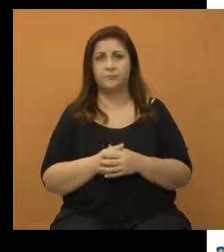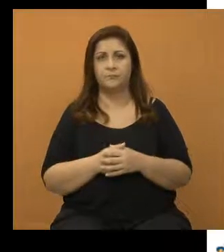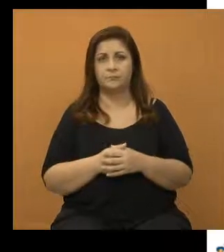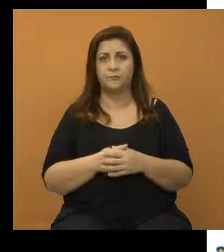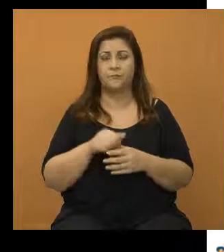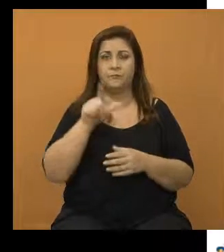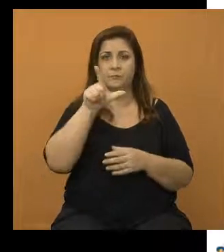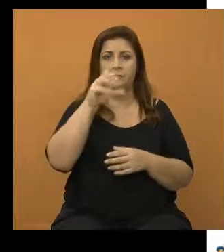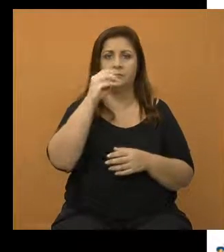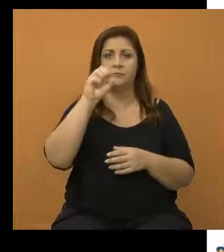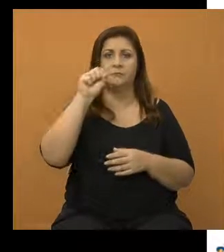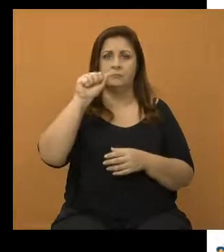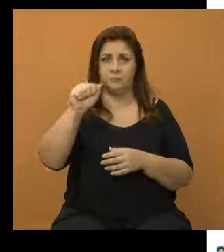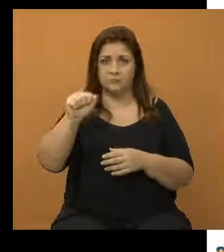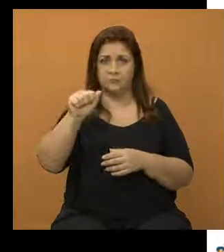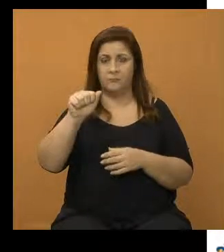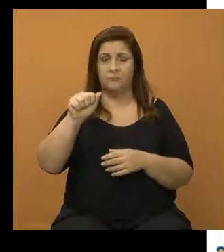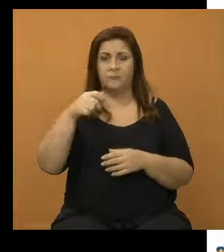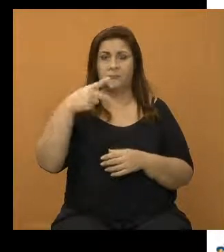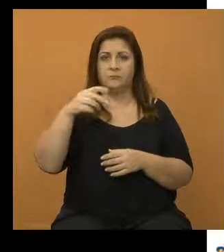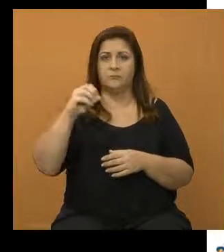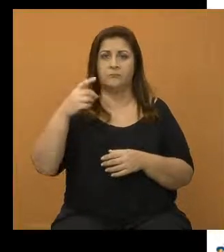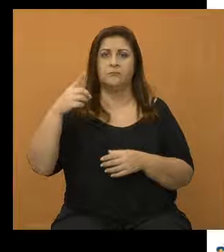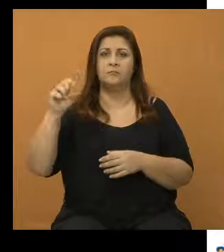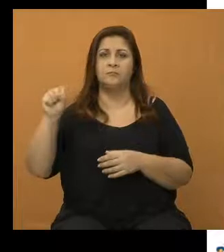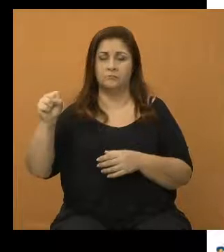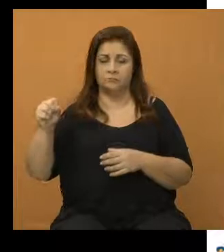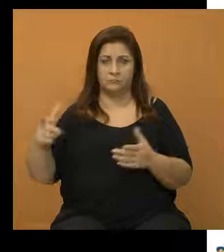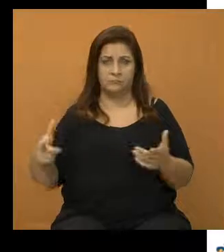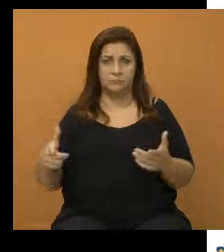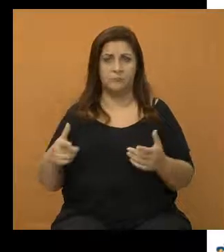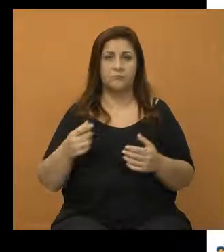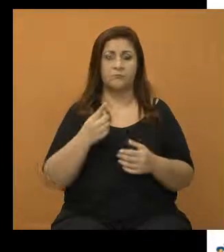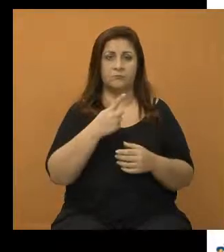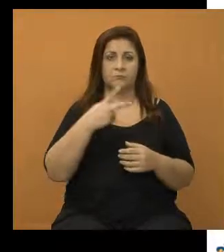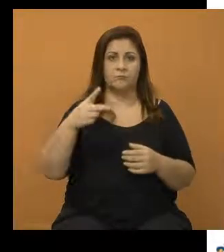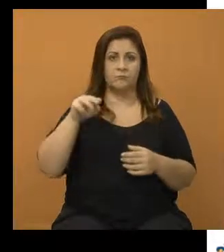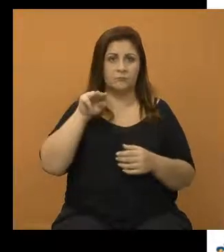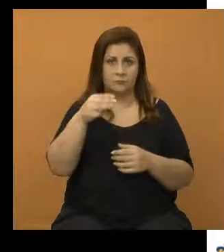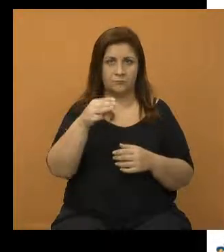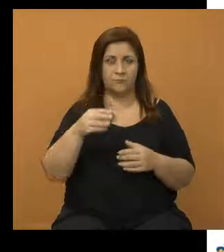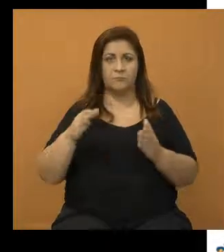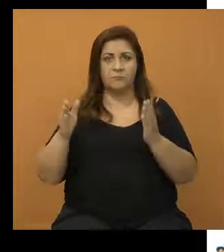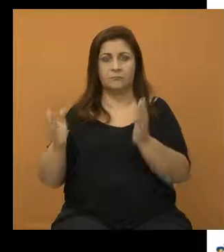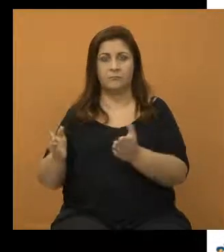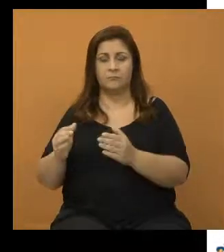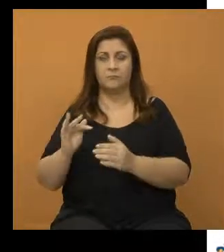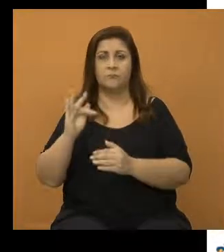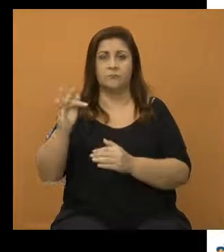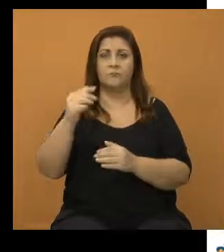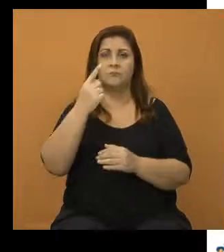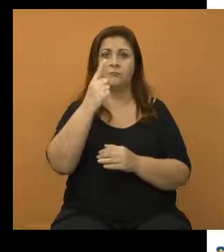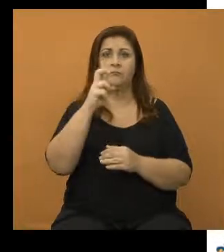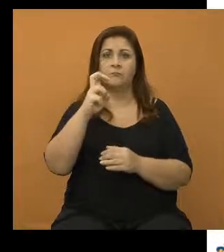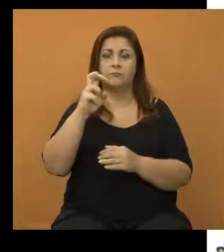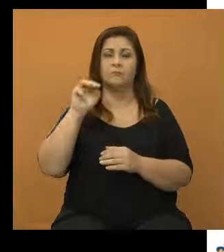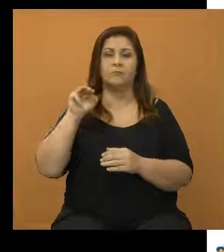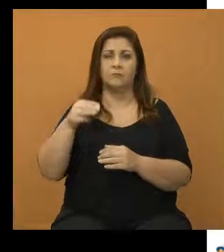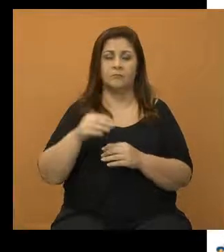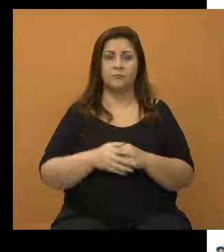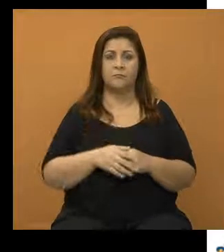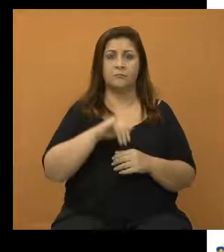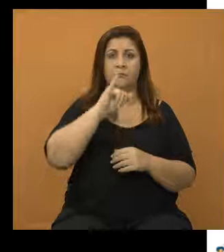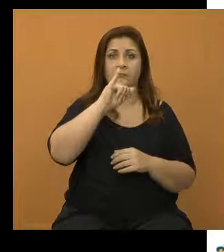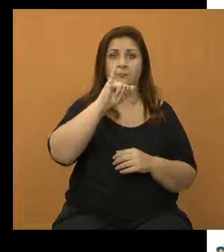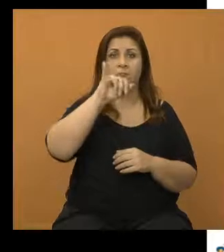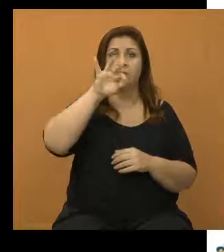LOA 18 está fixado em 12 milhões, a gente foi para 15. O ITBI está se mantendo